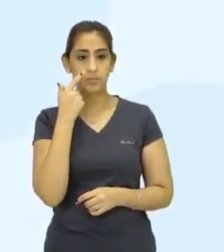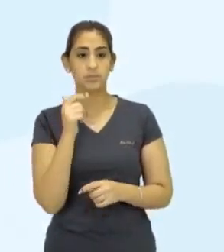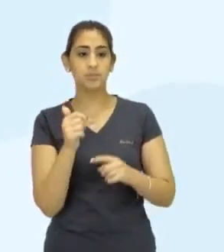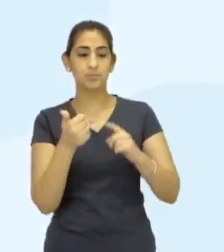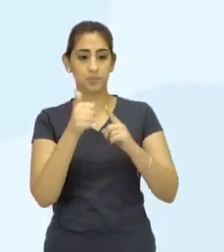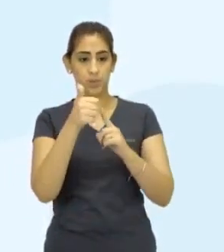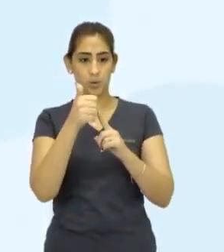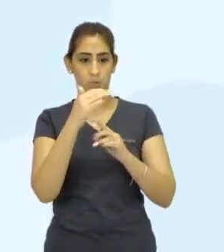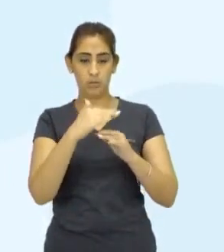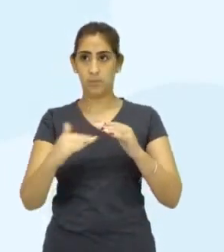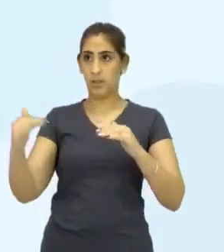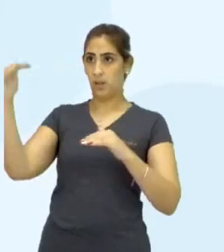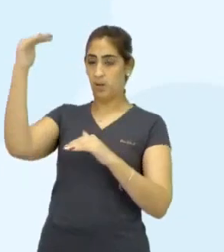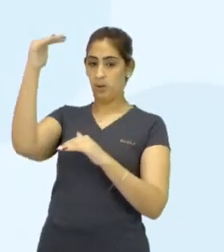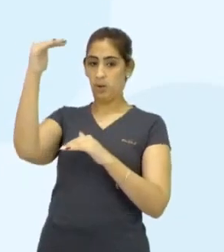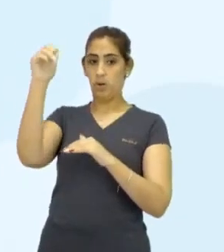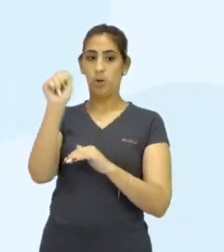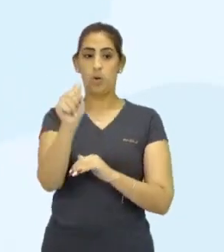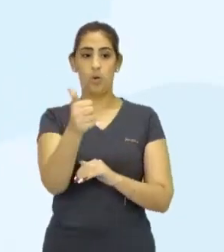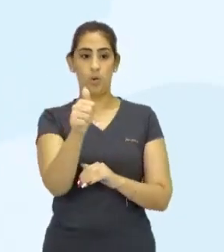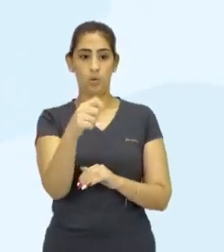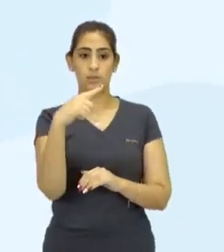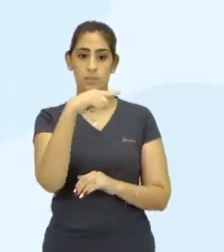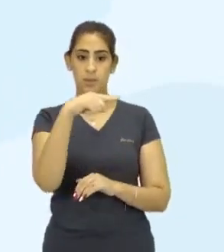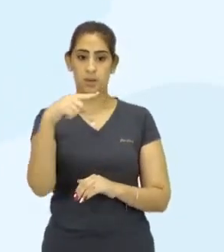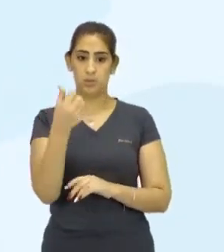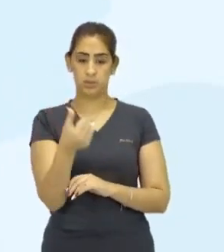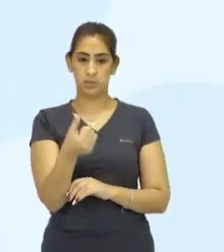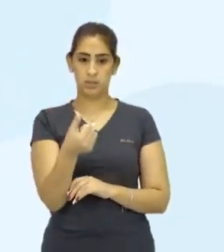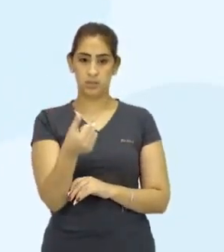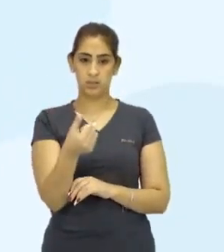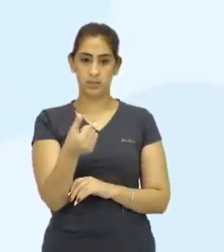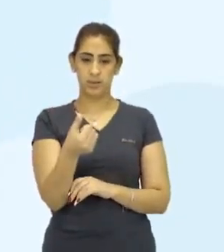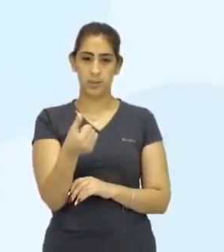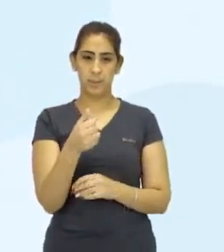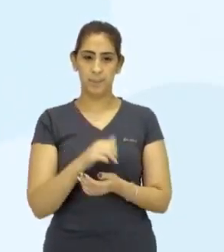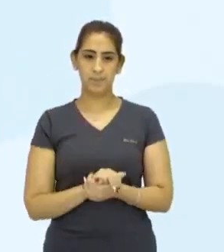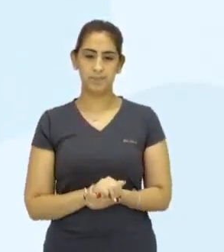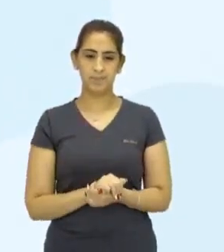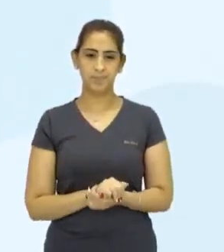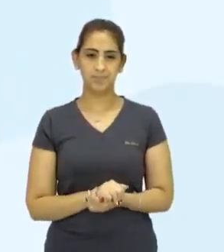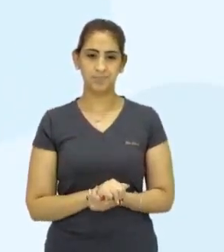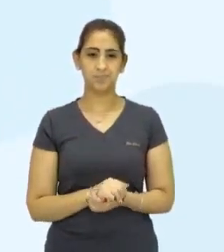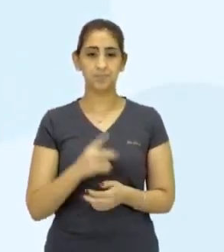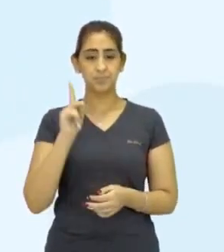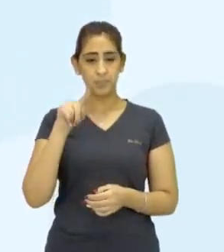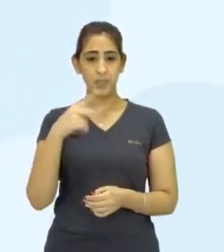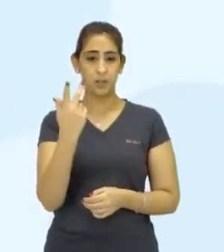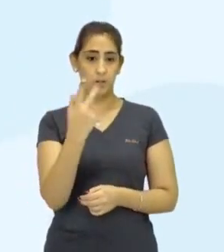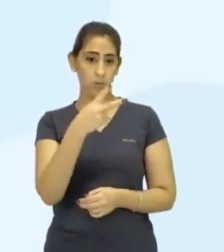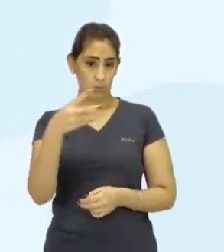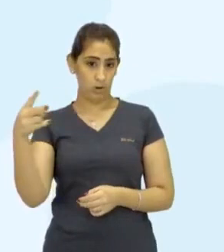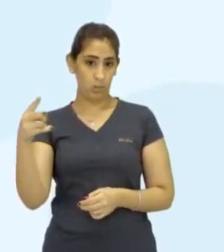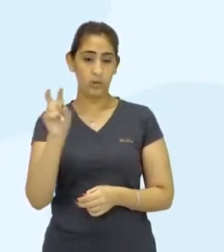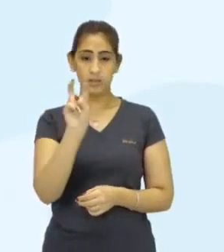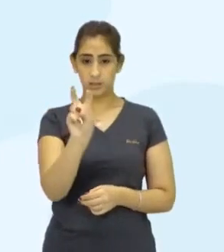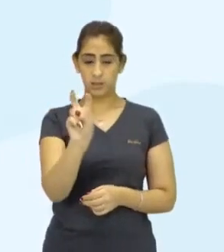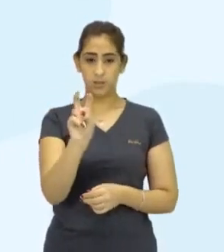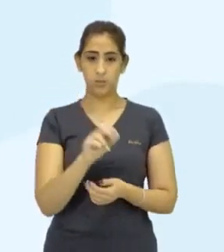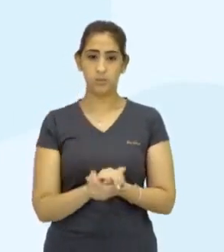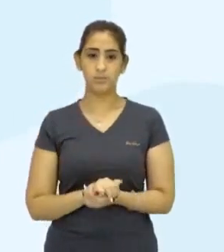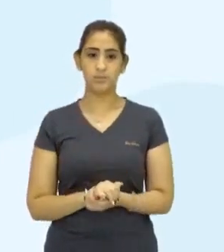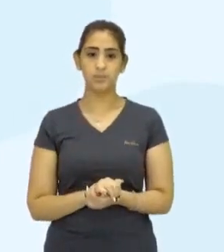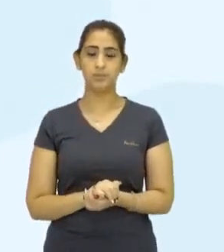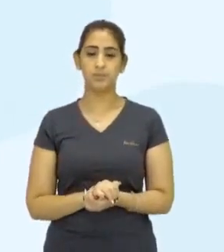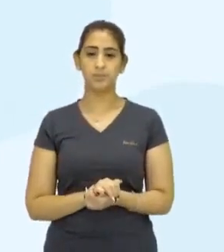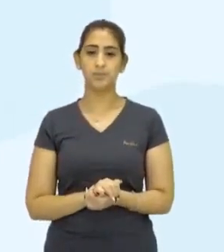11 e 6. 11 é maior. Então, é 11 menos 6. Quanto que é 11 menos 6? 11 menos 6 é 5. Tá, então a